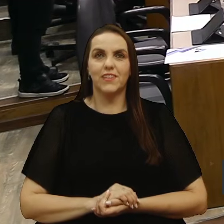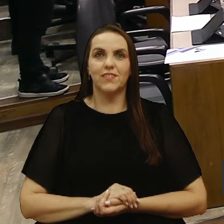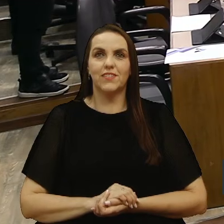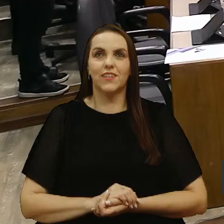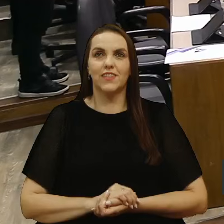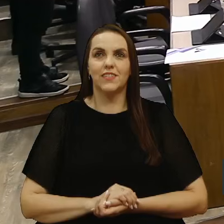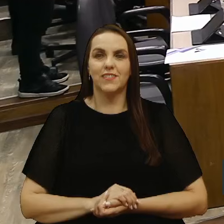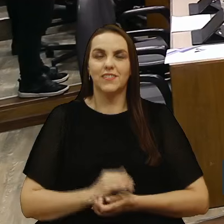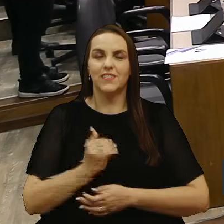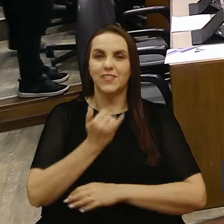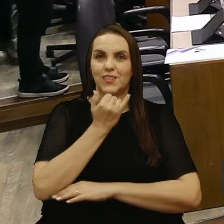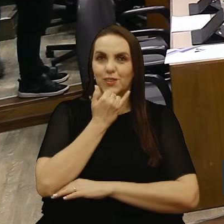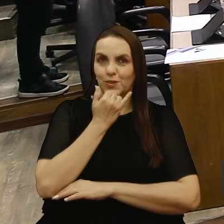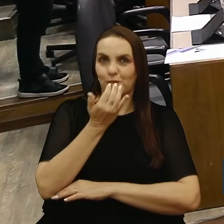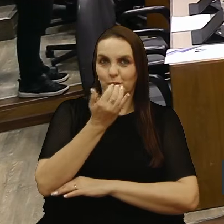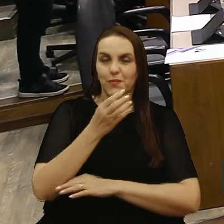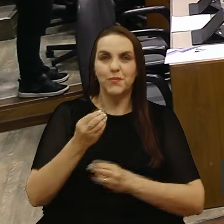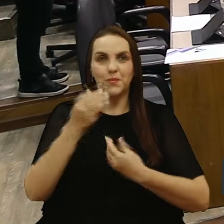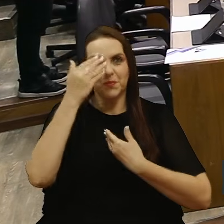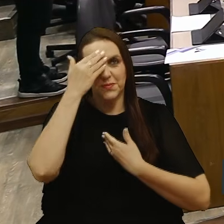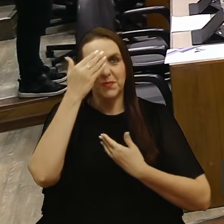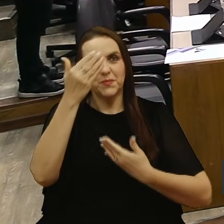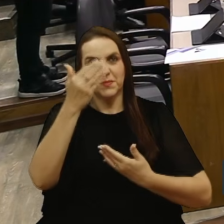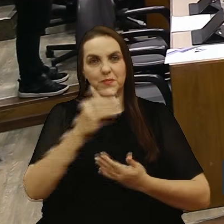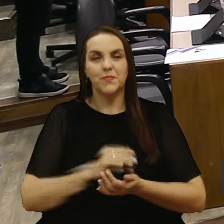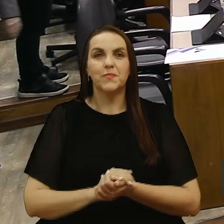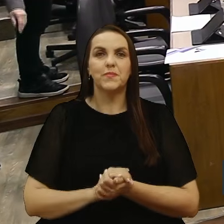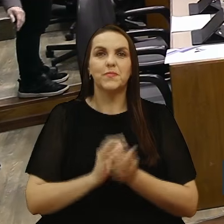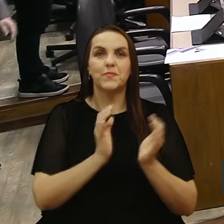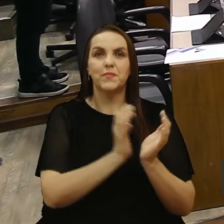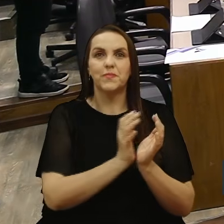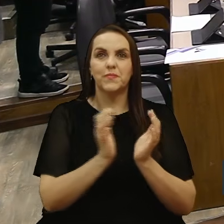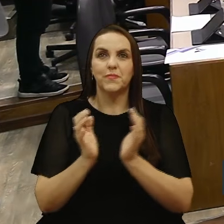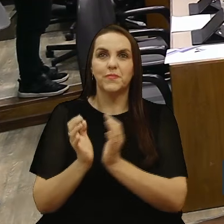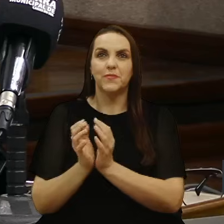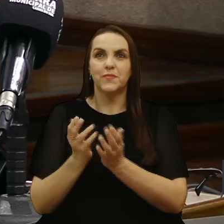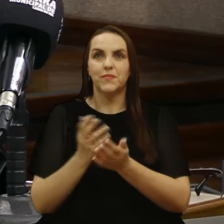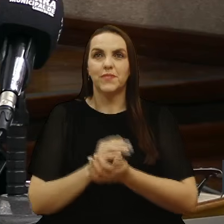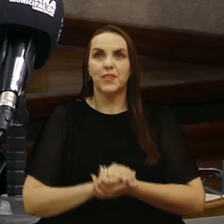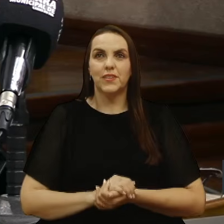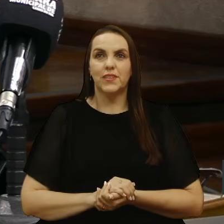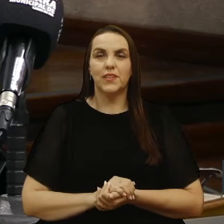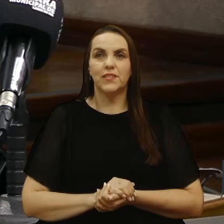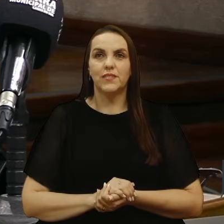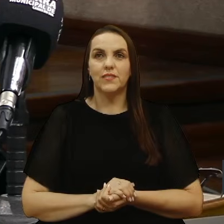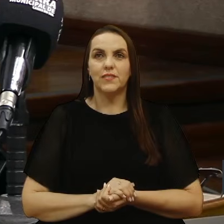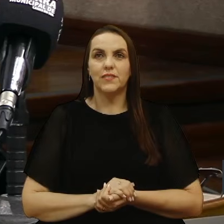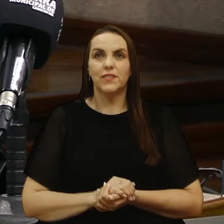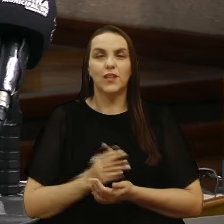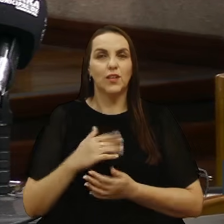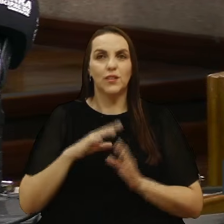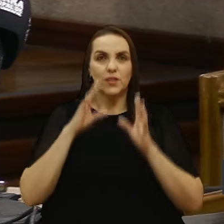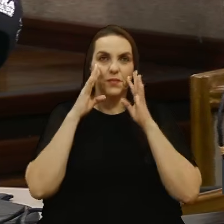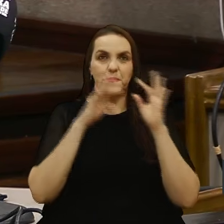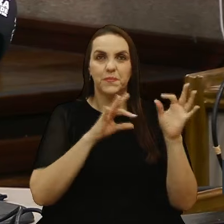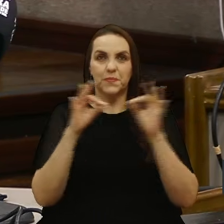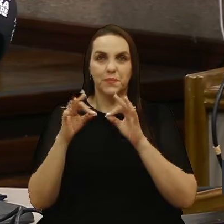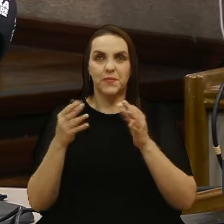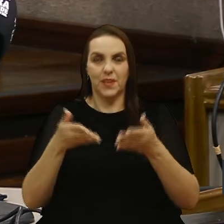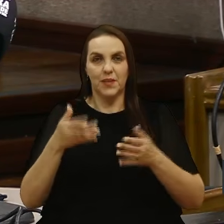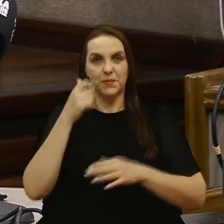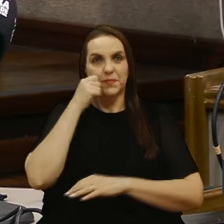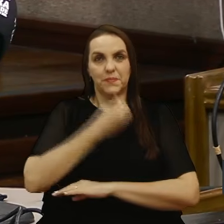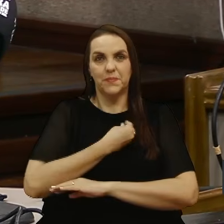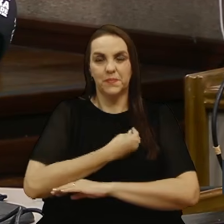Desculpa, presidente. Muito obrigado. Senhor presidente, nobres colegas, todos que nos assistem daqui e também de casa, muito bom dia